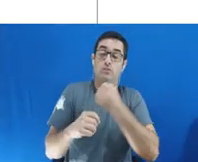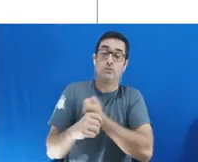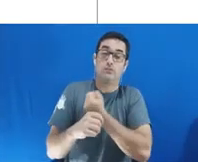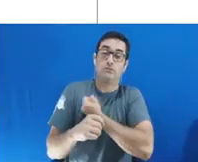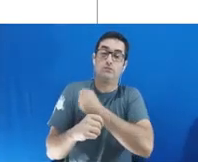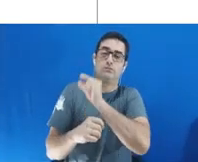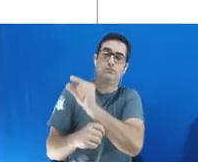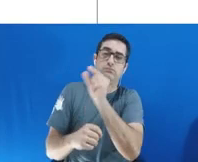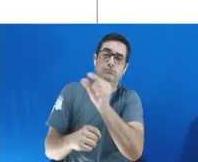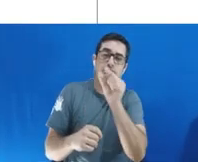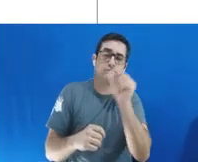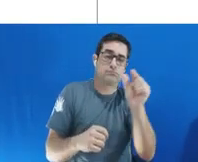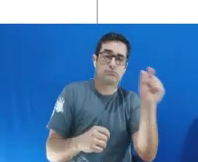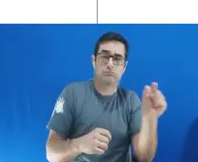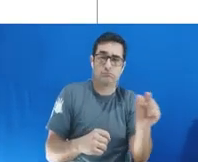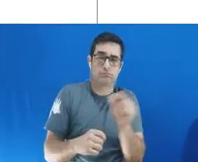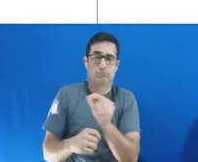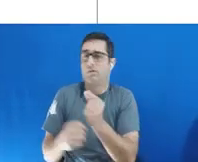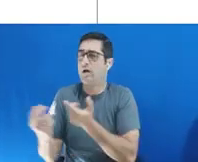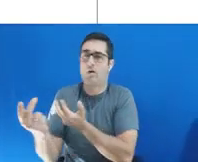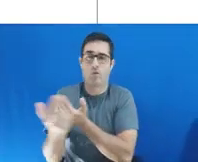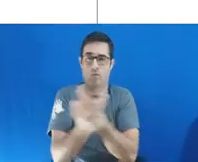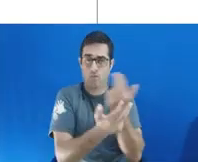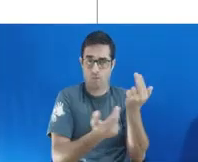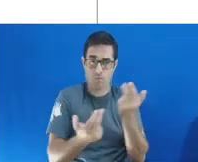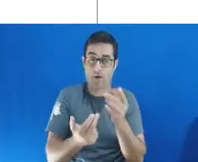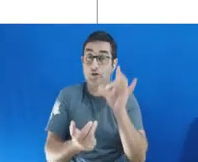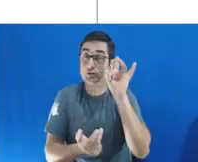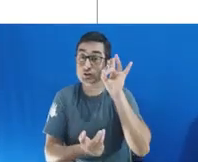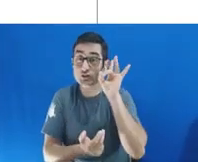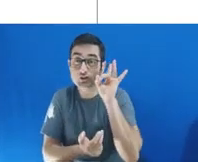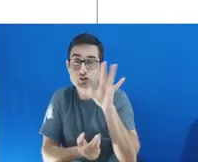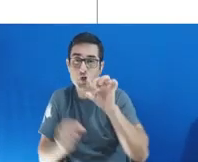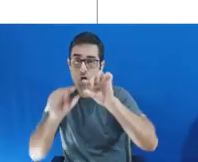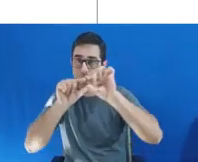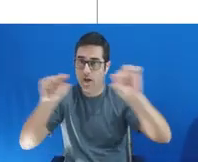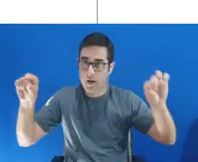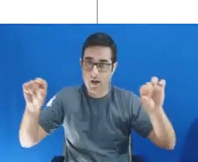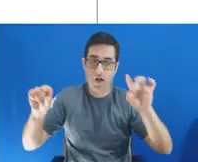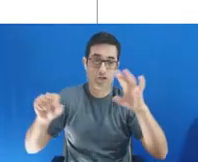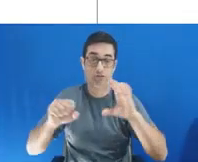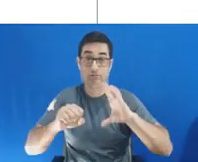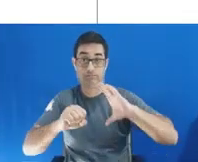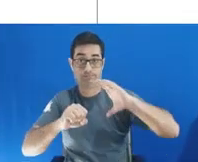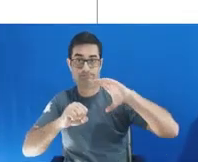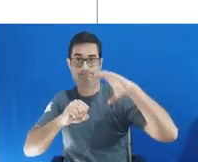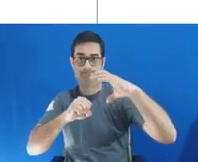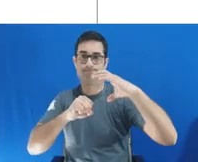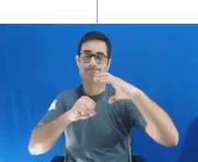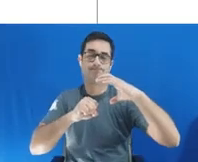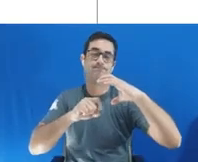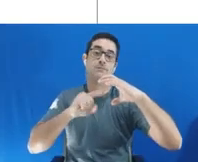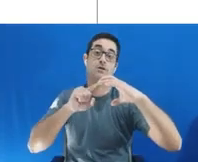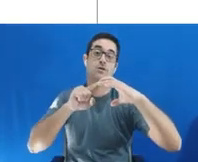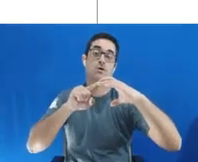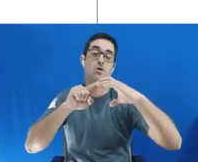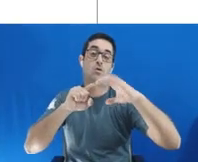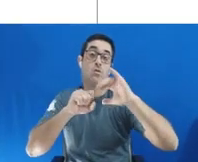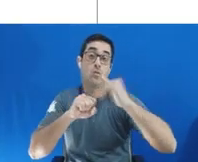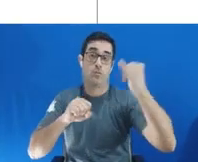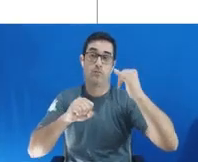elementos do segundo período é o mesmo. Eles todos só têm a primeira camada e o elétron mais